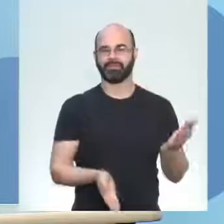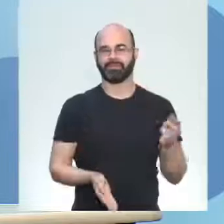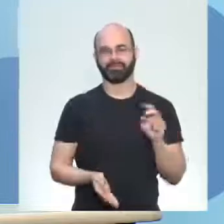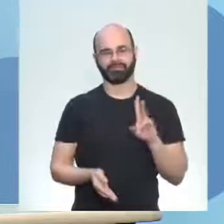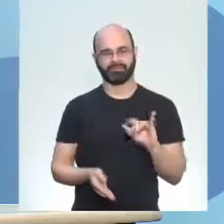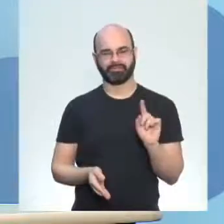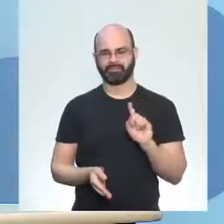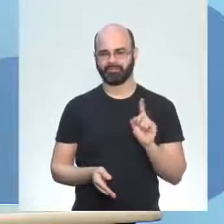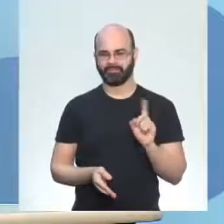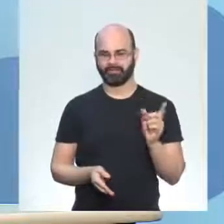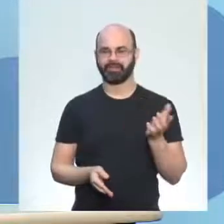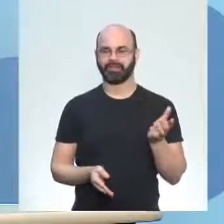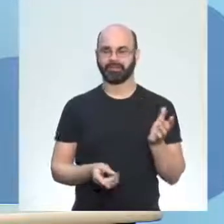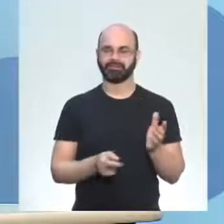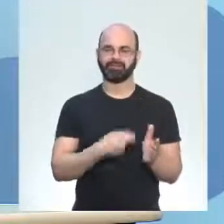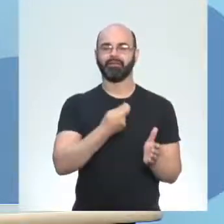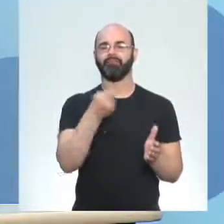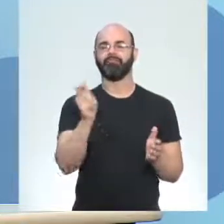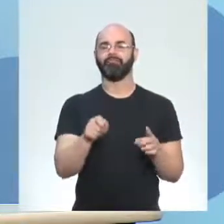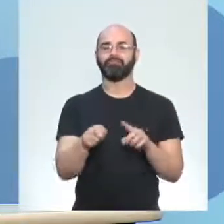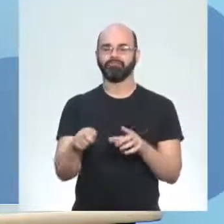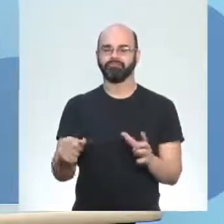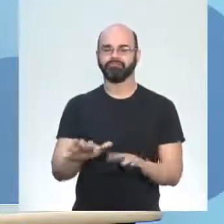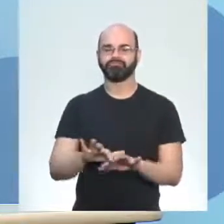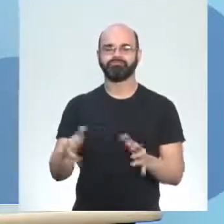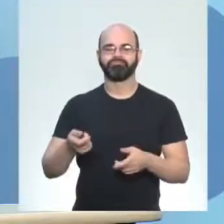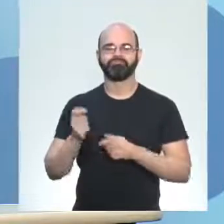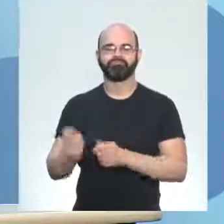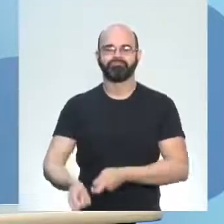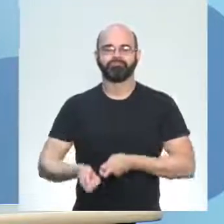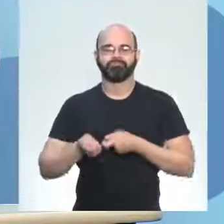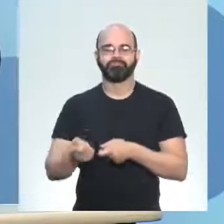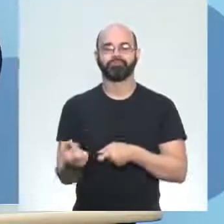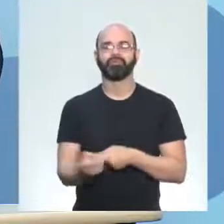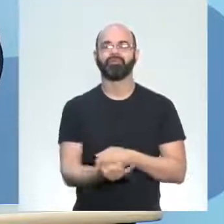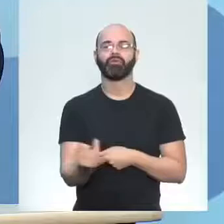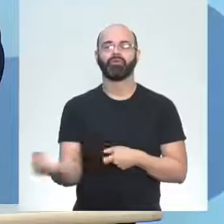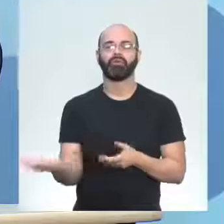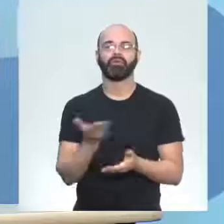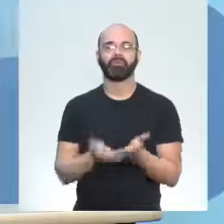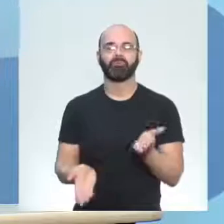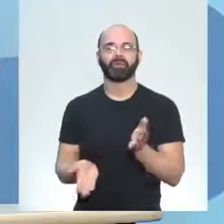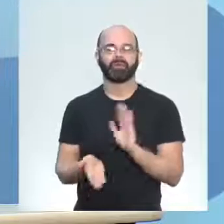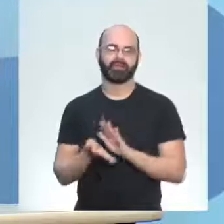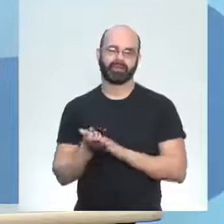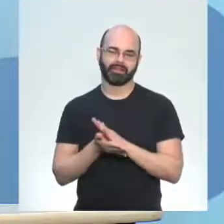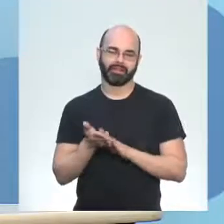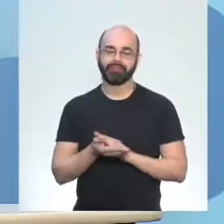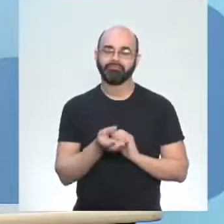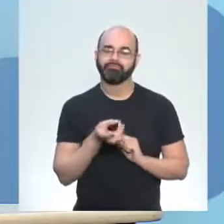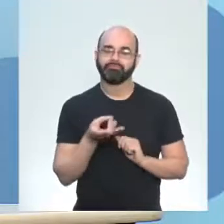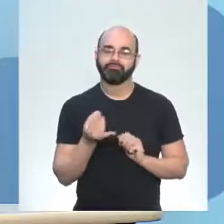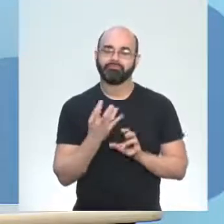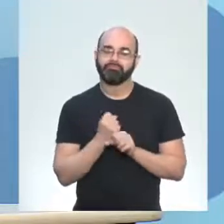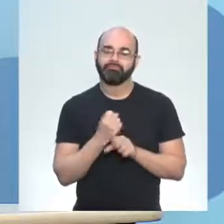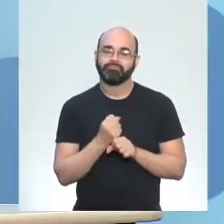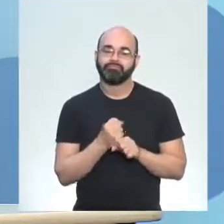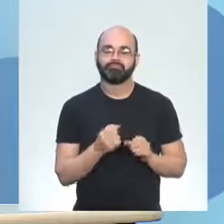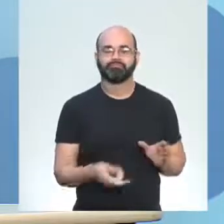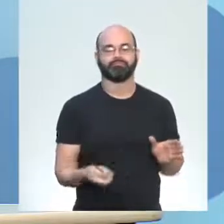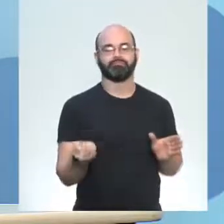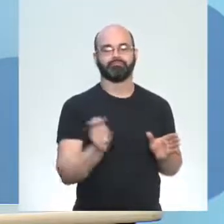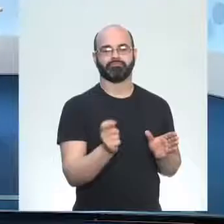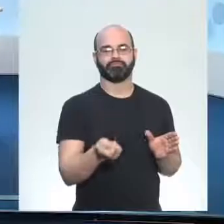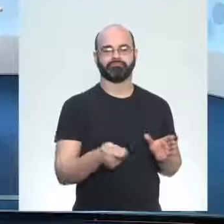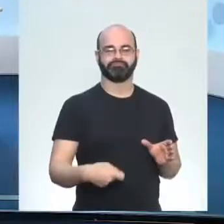calcular ali, no caso, o volume que ele tem que ocupar, ele consegue exatamente calcular o volume que ele precisa, né, Tony?